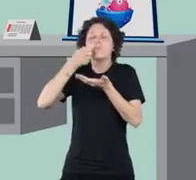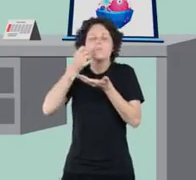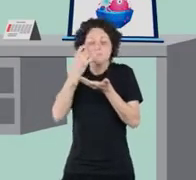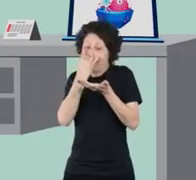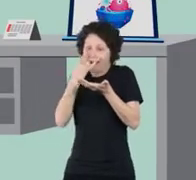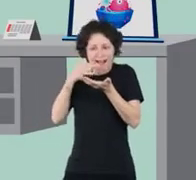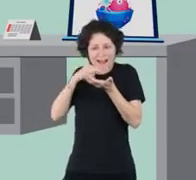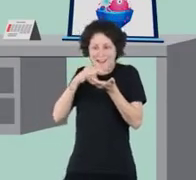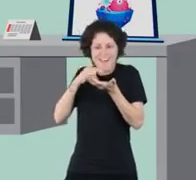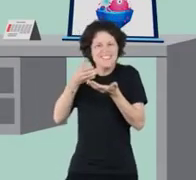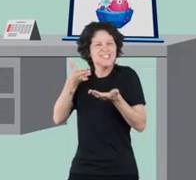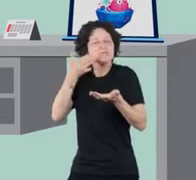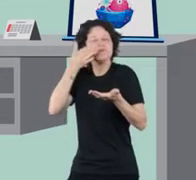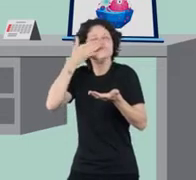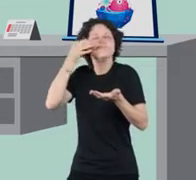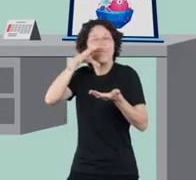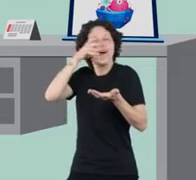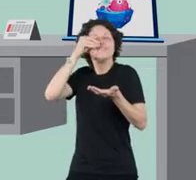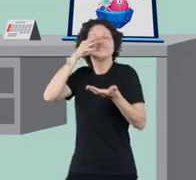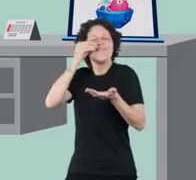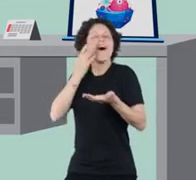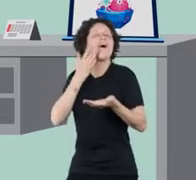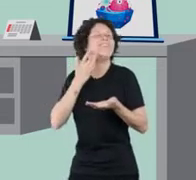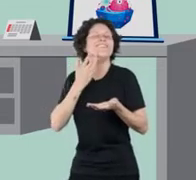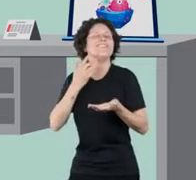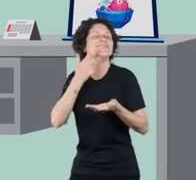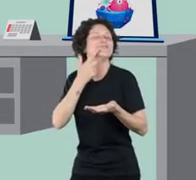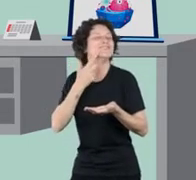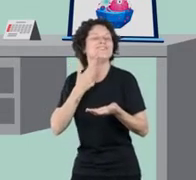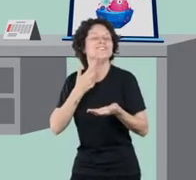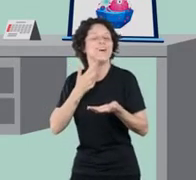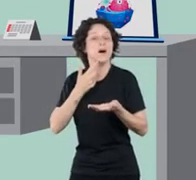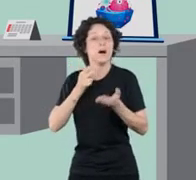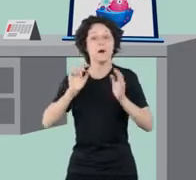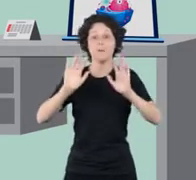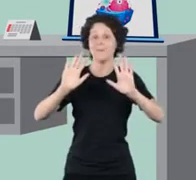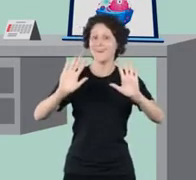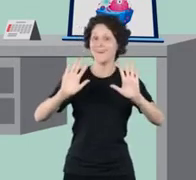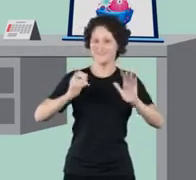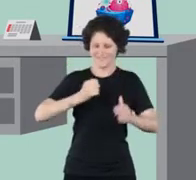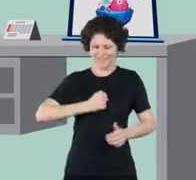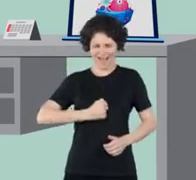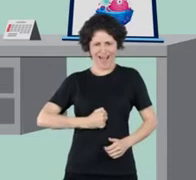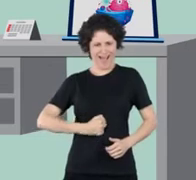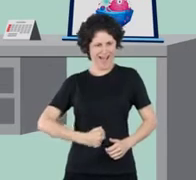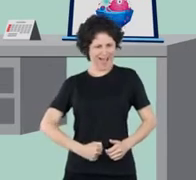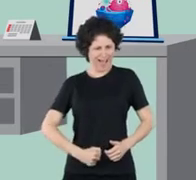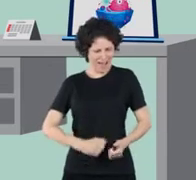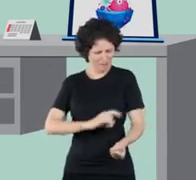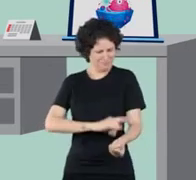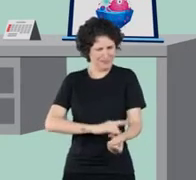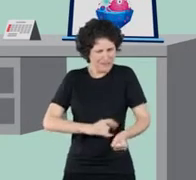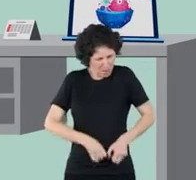atraente, cheirosa e nos faz até salivar. Já quando sai do nosso corpo, muda a cor,